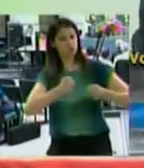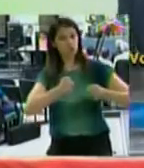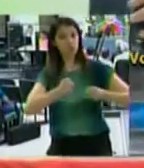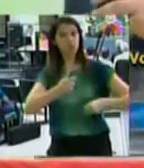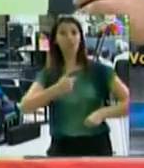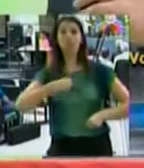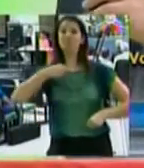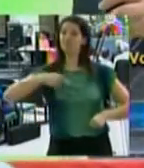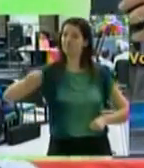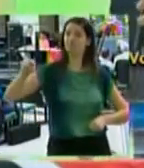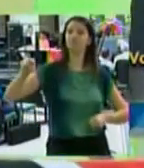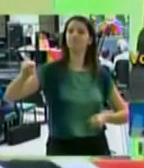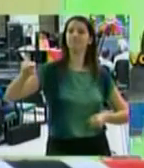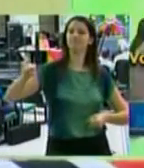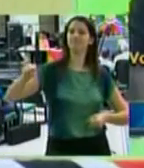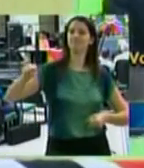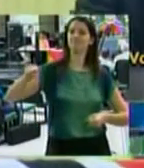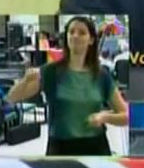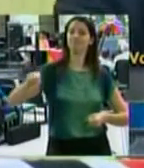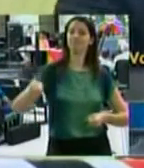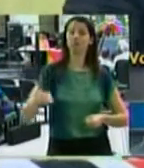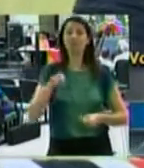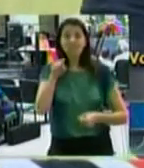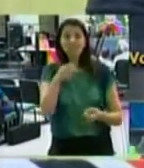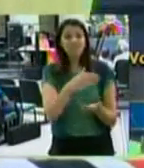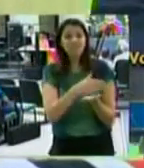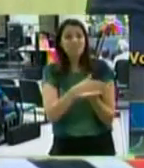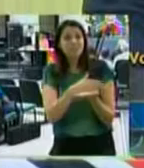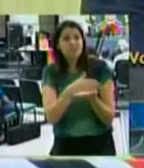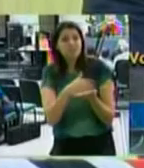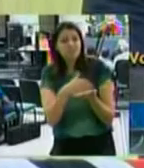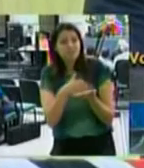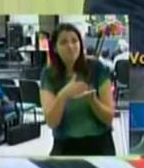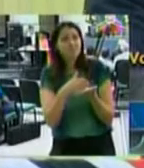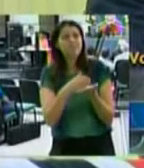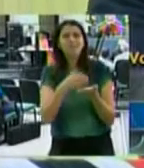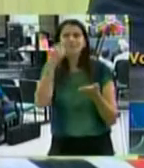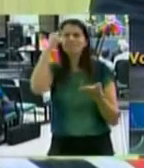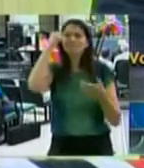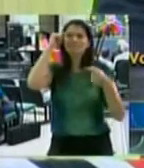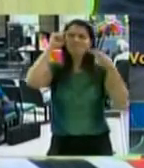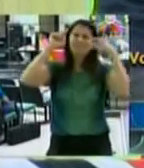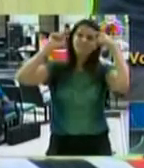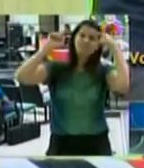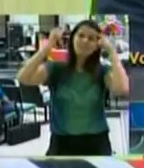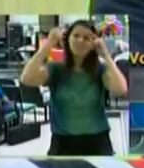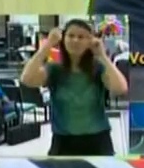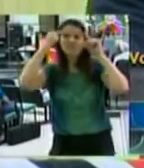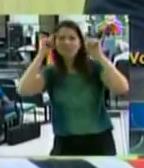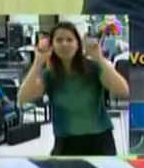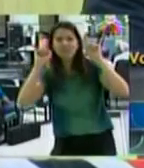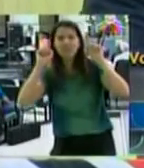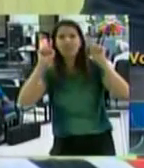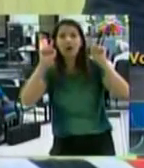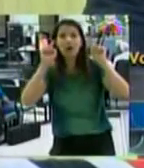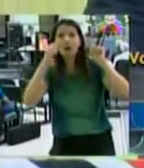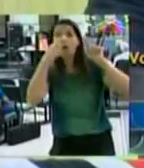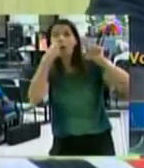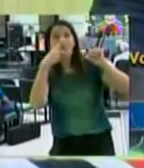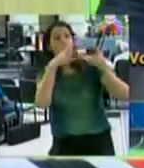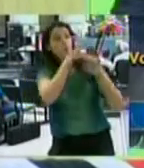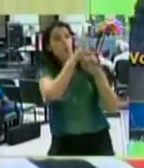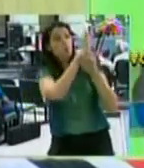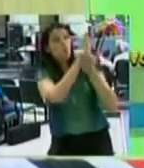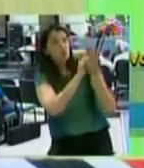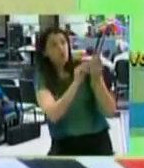iria. E aí você começa a idealizar no outro aquilo que você não é,